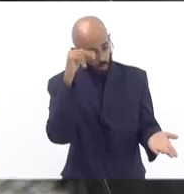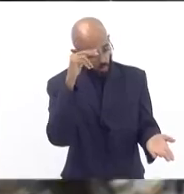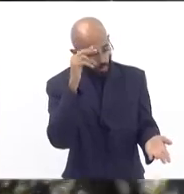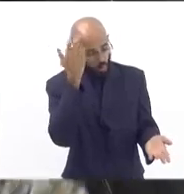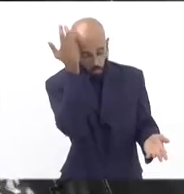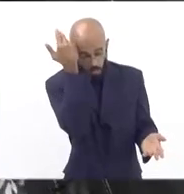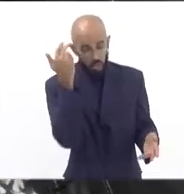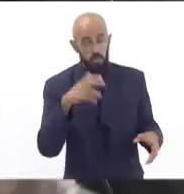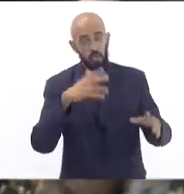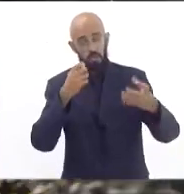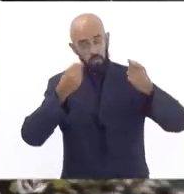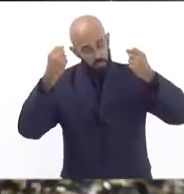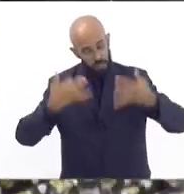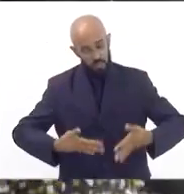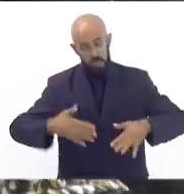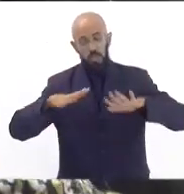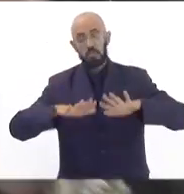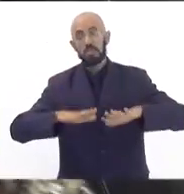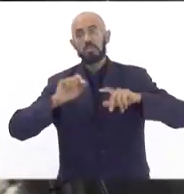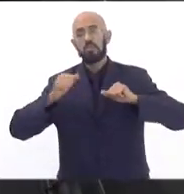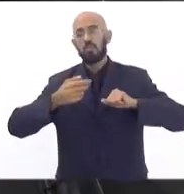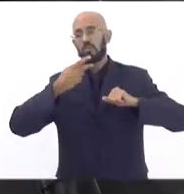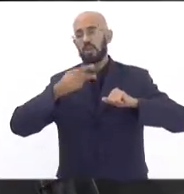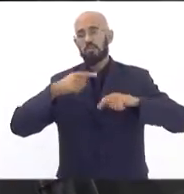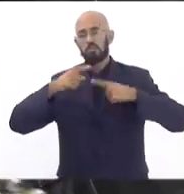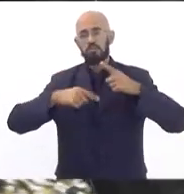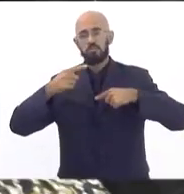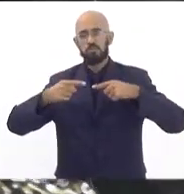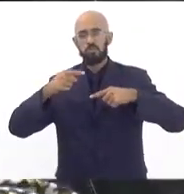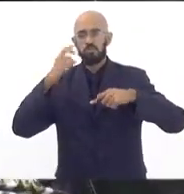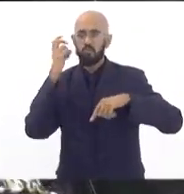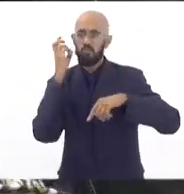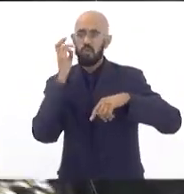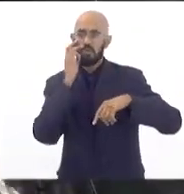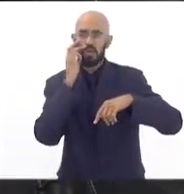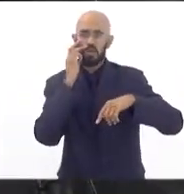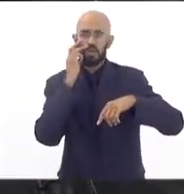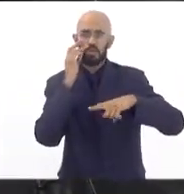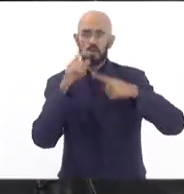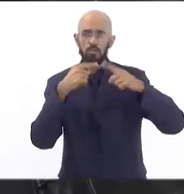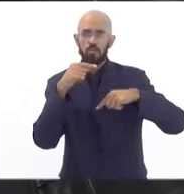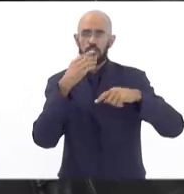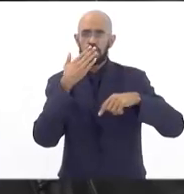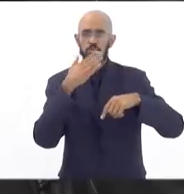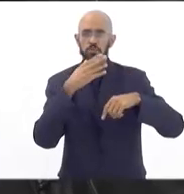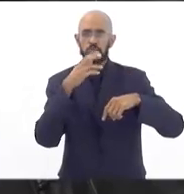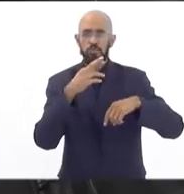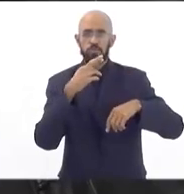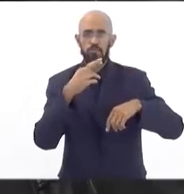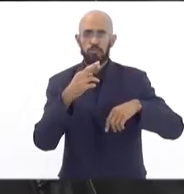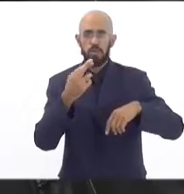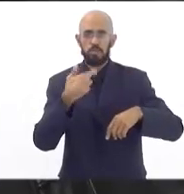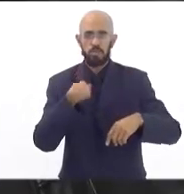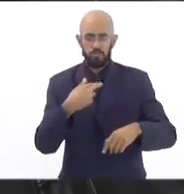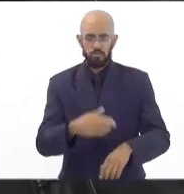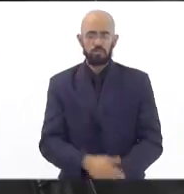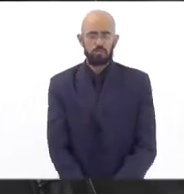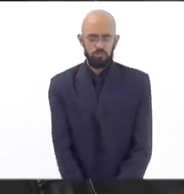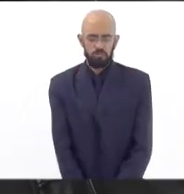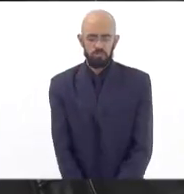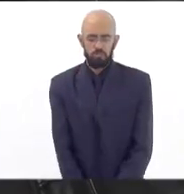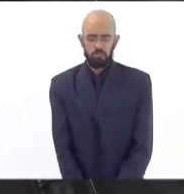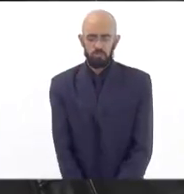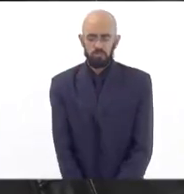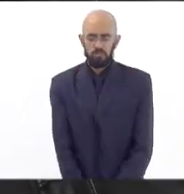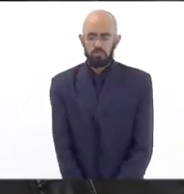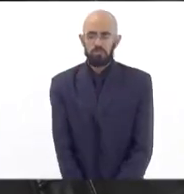exposição vou passar aqui o deputado Valtec depois vou pedir é a resposta verdade e cada dois responde